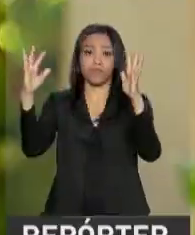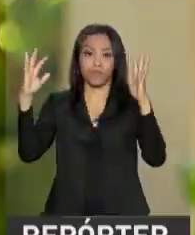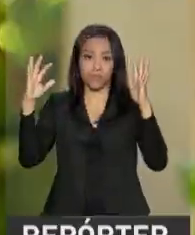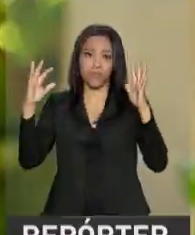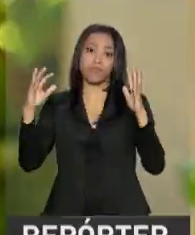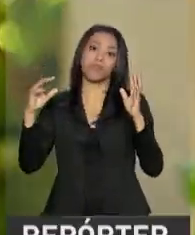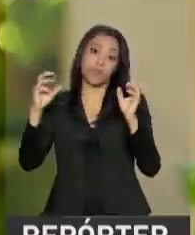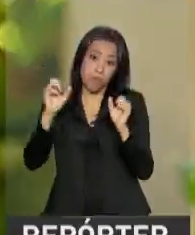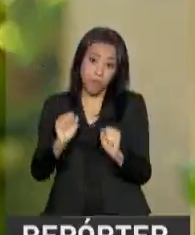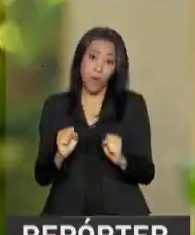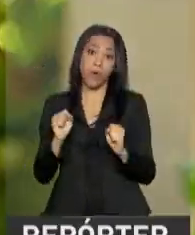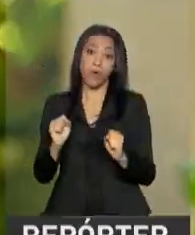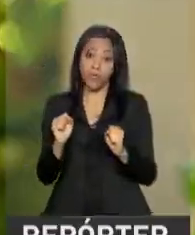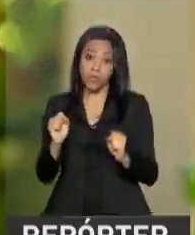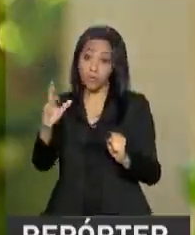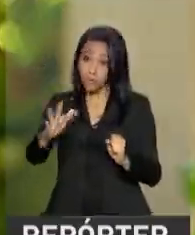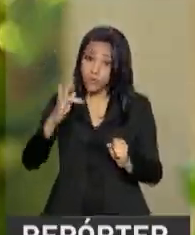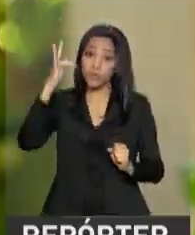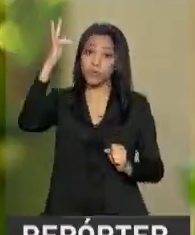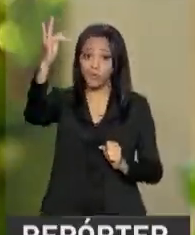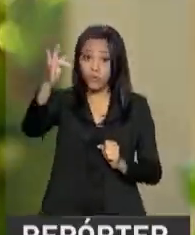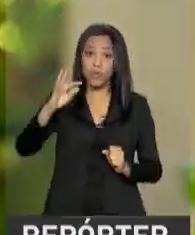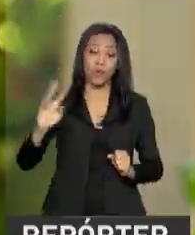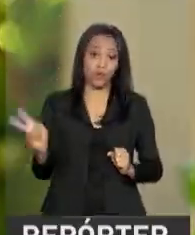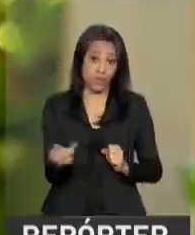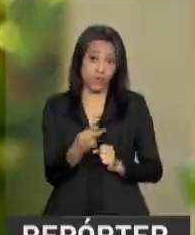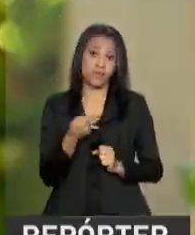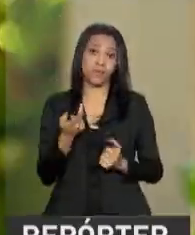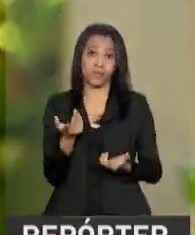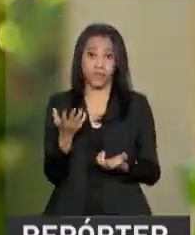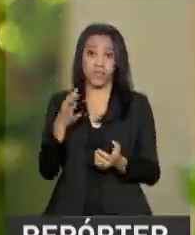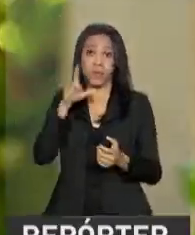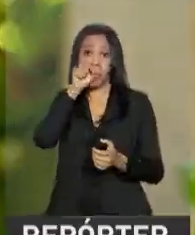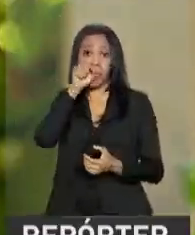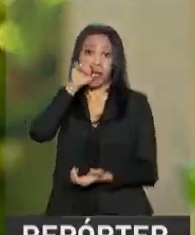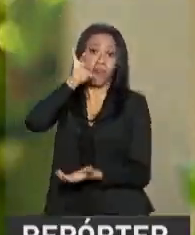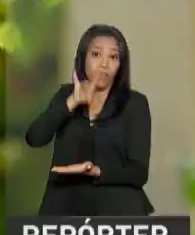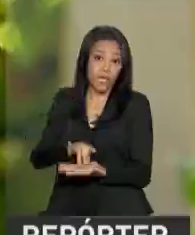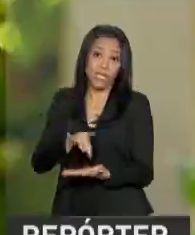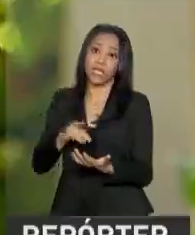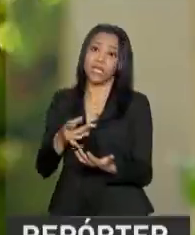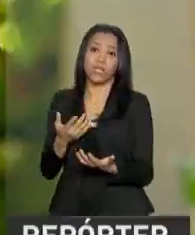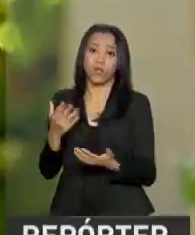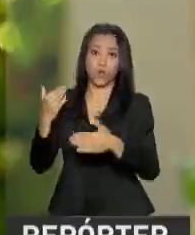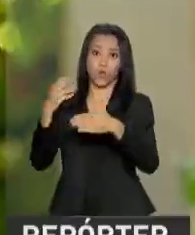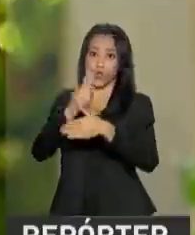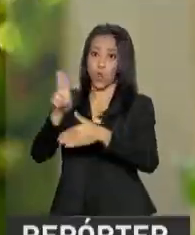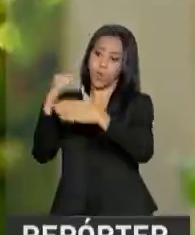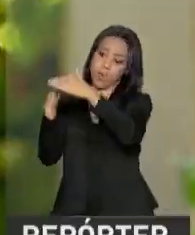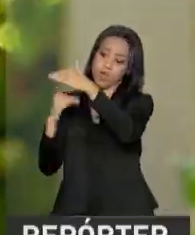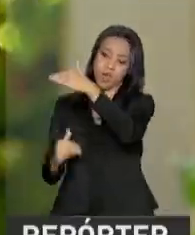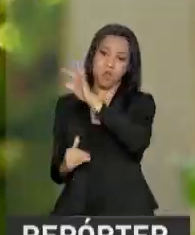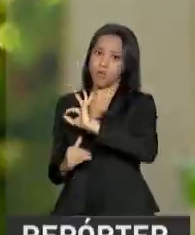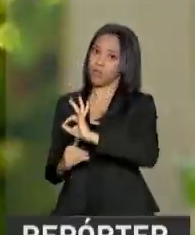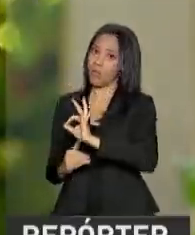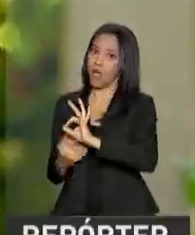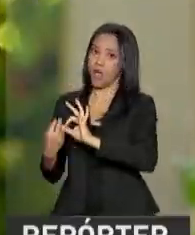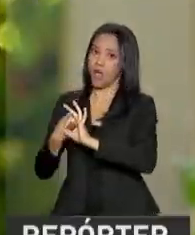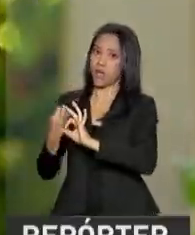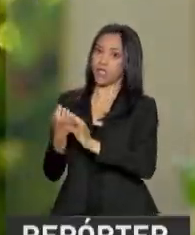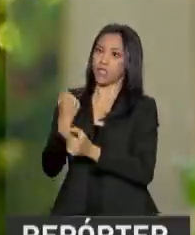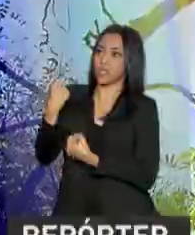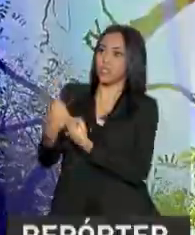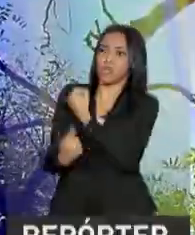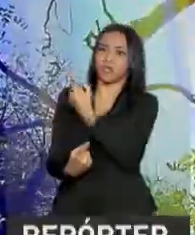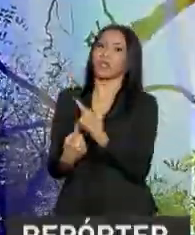pode vir a ser distinta futuramente é o caso do papai vai a verdadeira que ainda não está nessa lista mas ele futuramente pode estar por conta